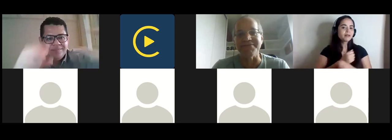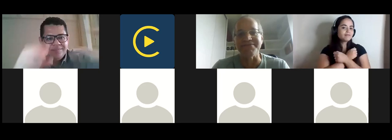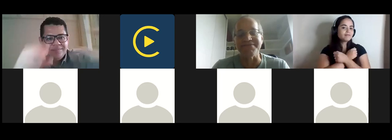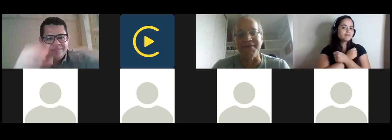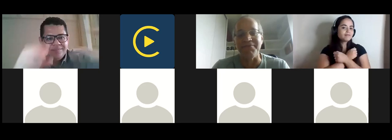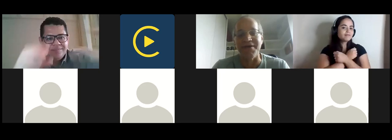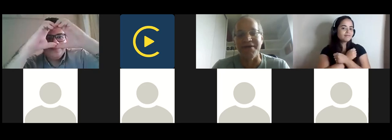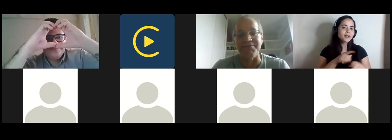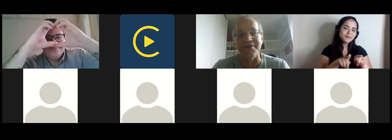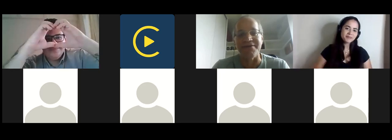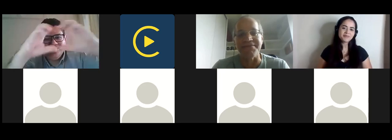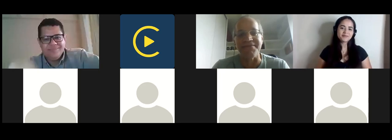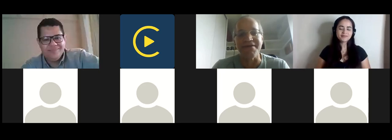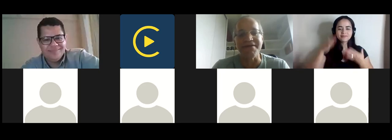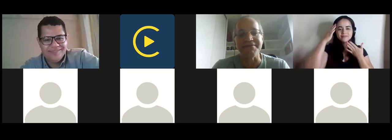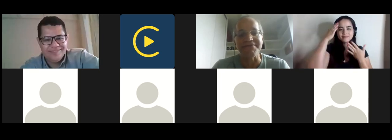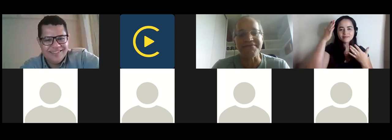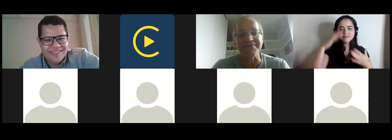também. Obrigado, Poliana.